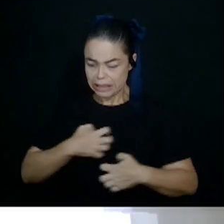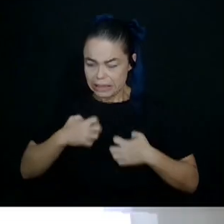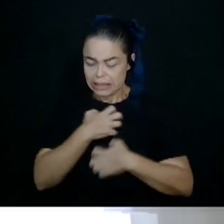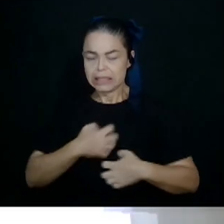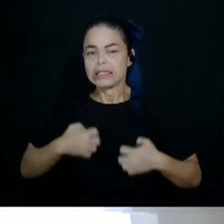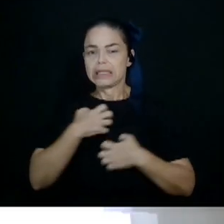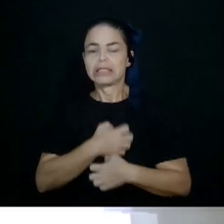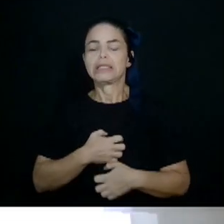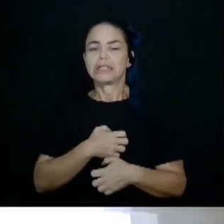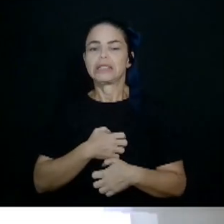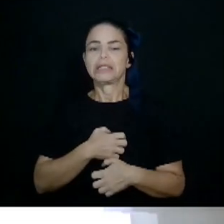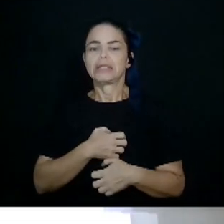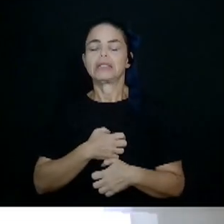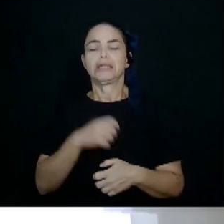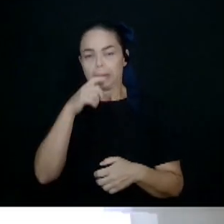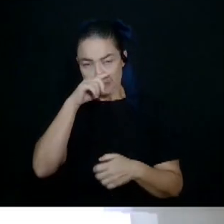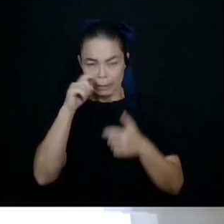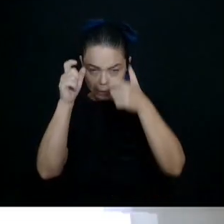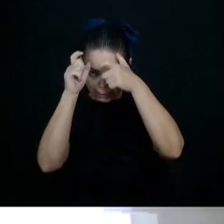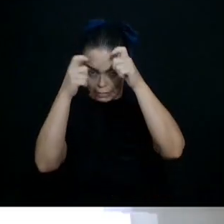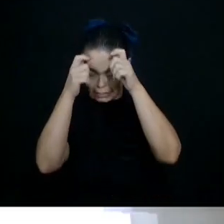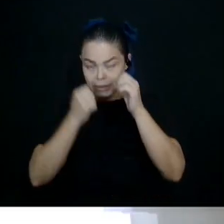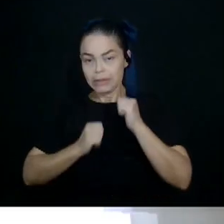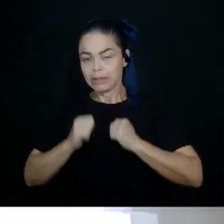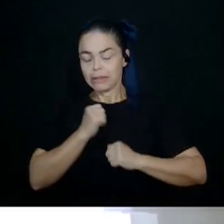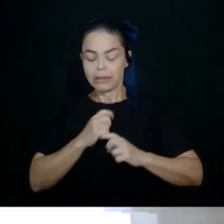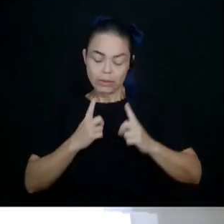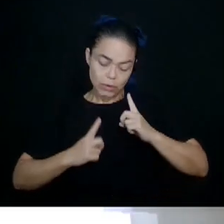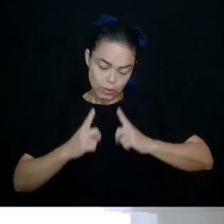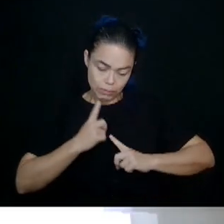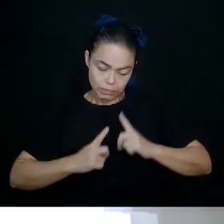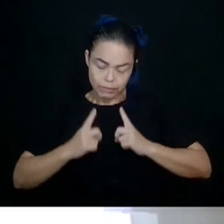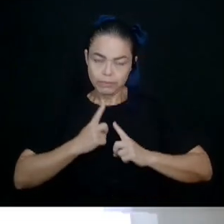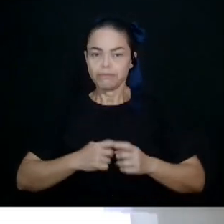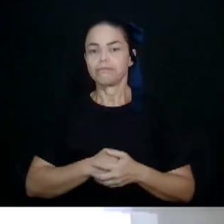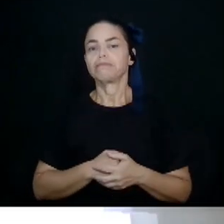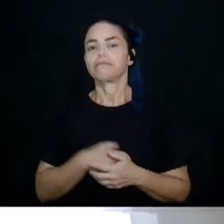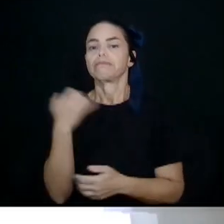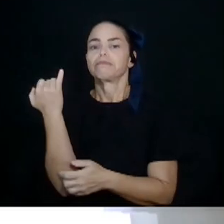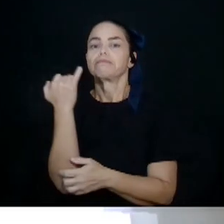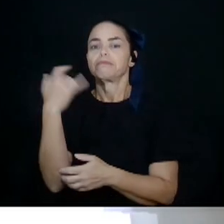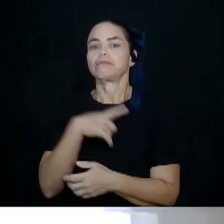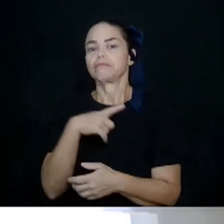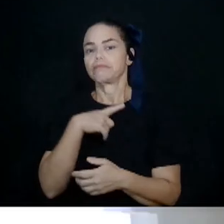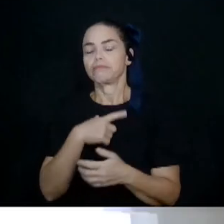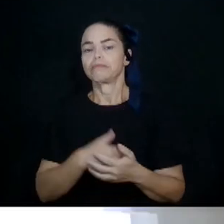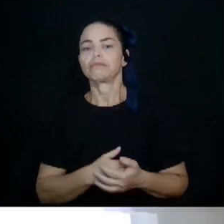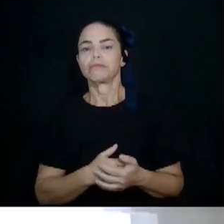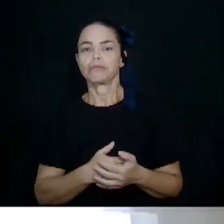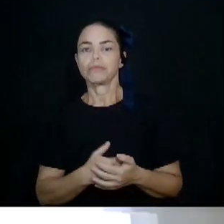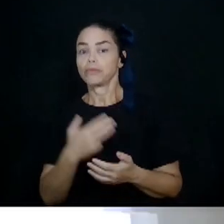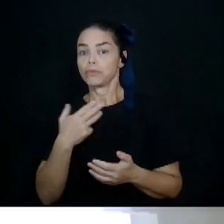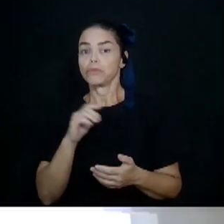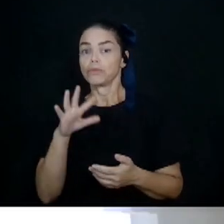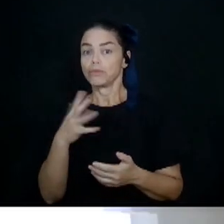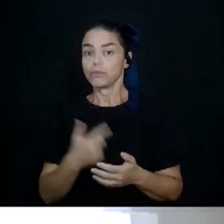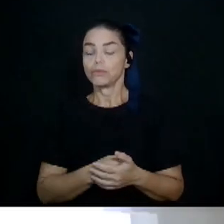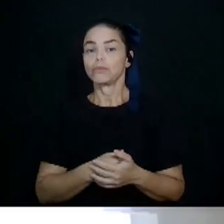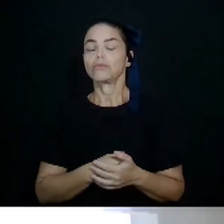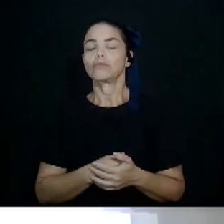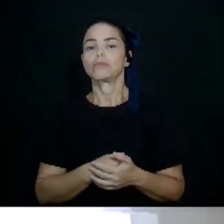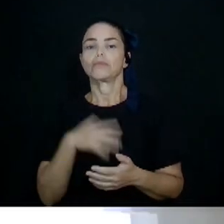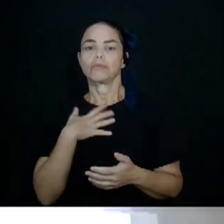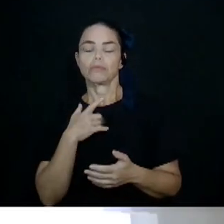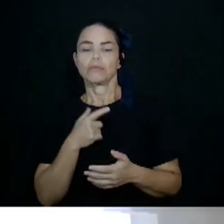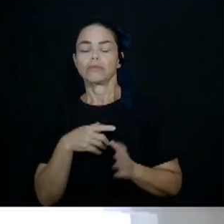de ansiedade, para quadros depressivos, né? E é super importante ter em mente, porque aí vai acontecendo uma sobreposição dos